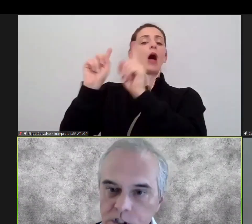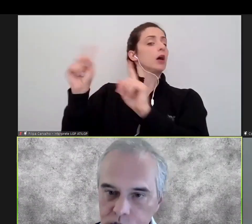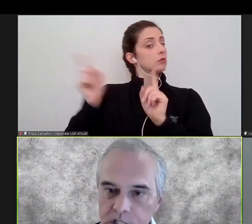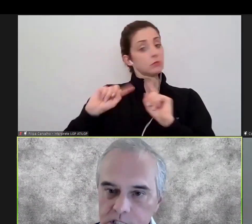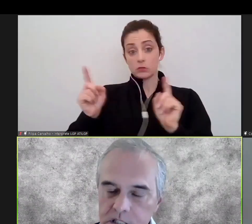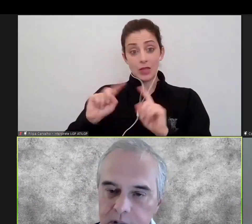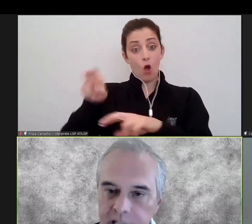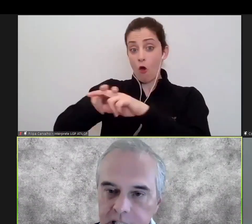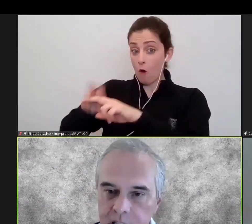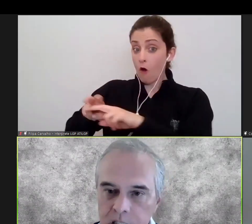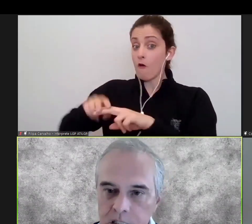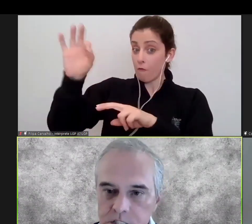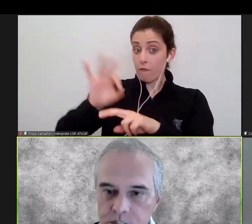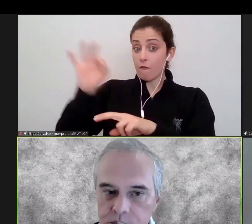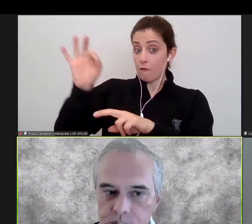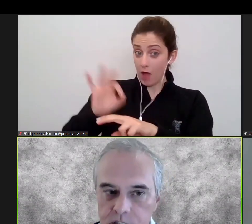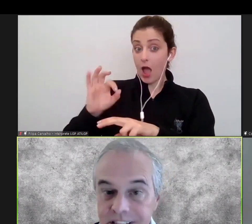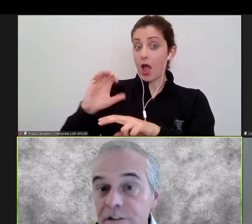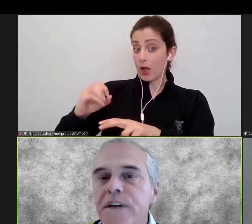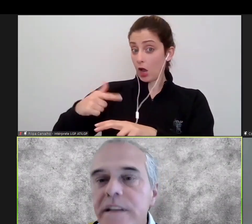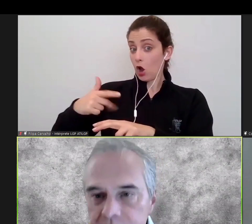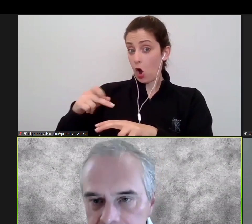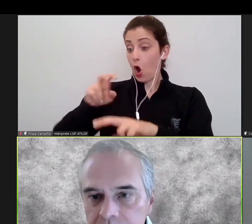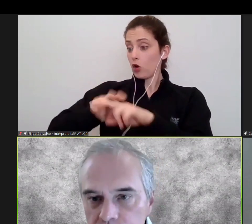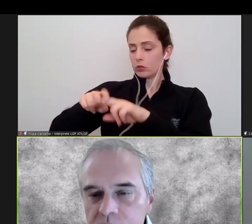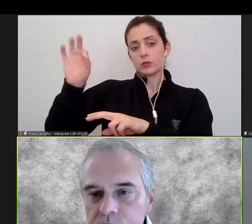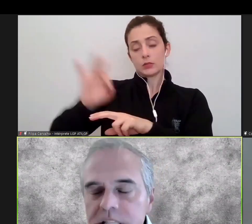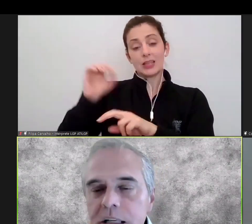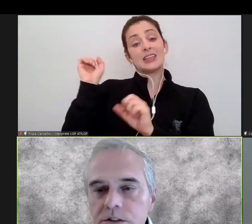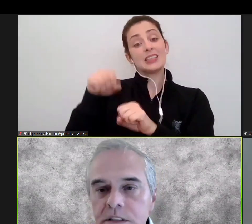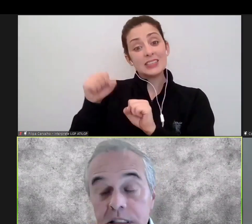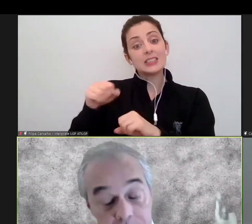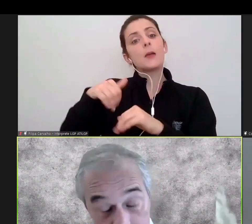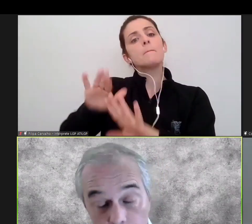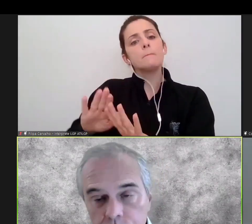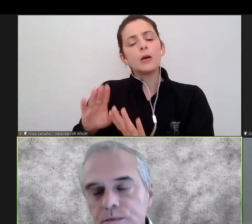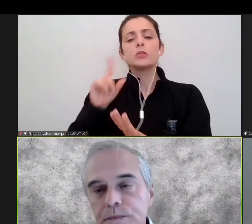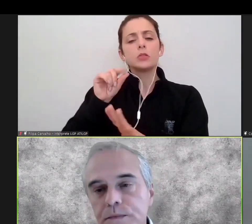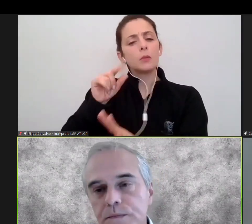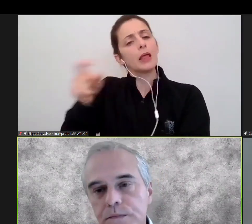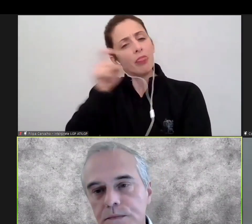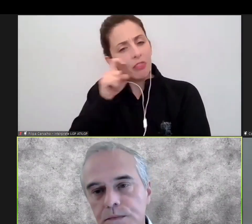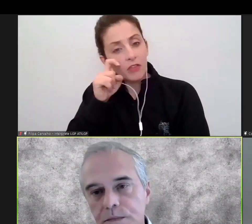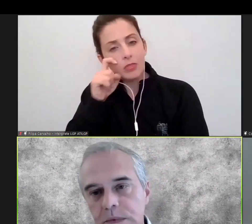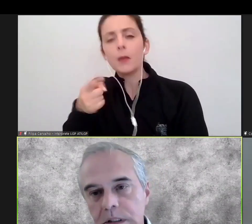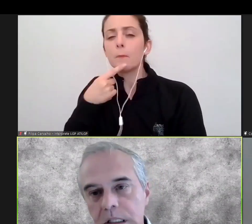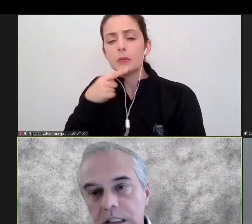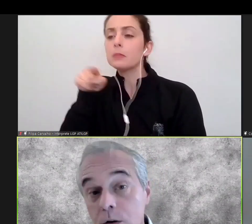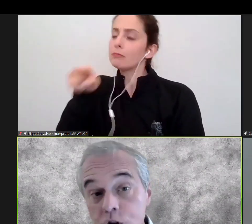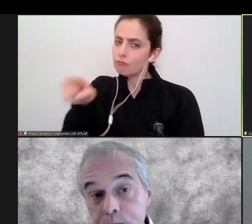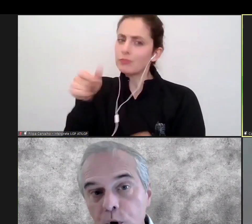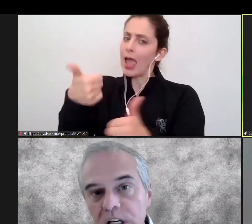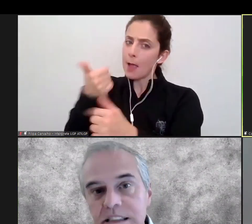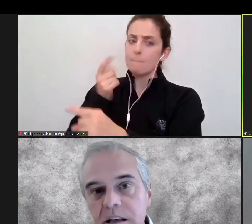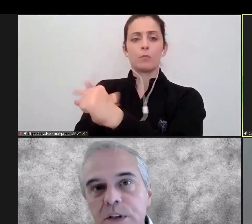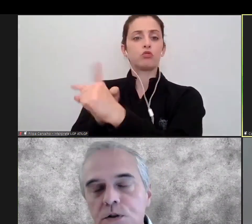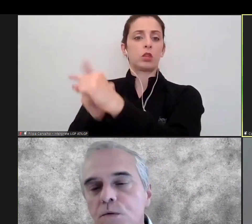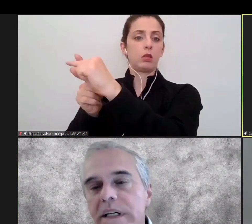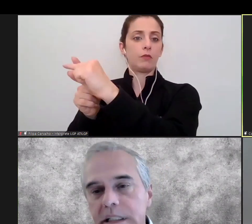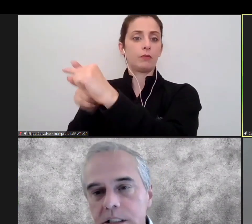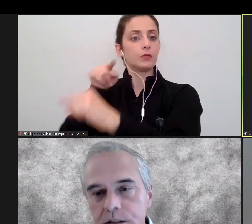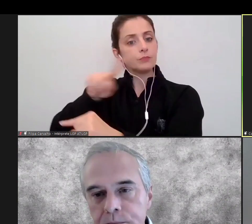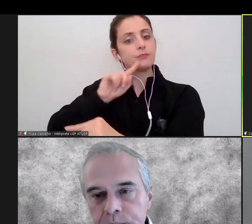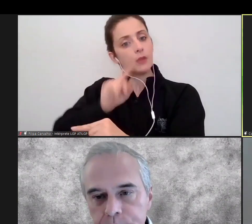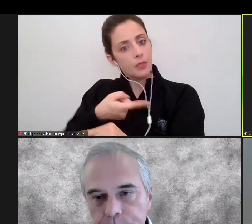ter condições também de defender os resultados disso aqui, que são bons. Não expor essa pessoa